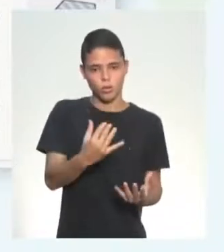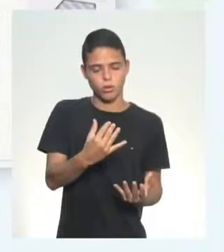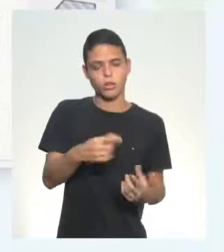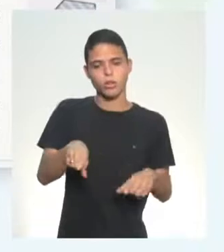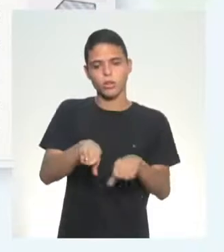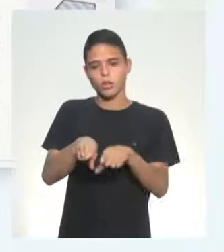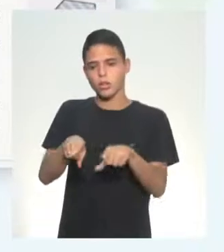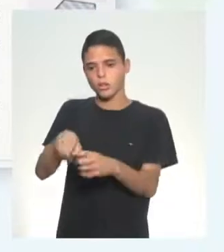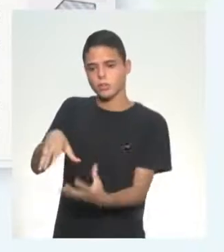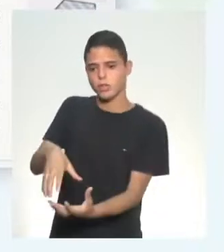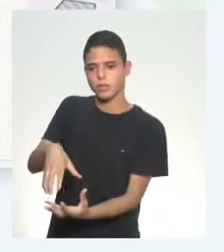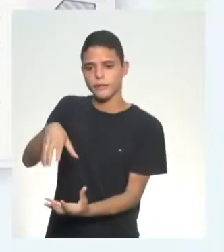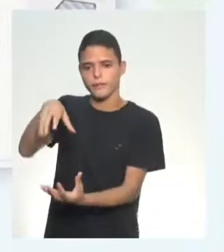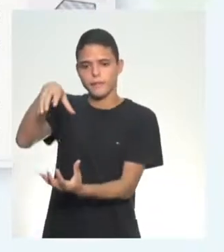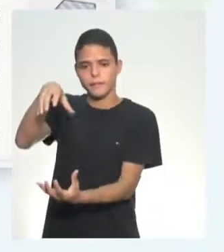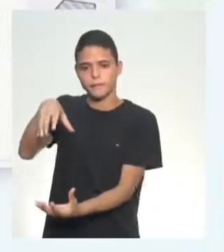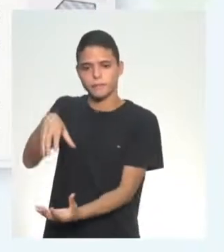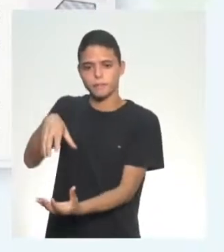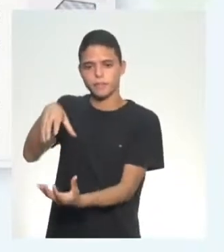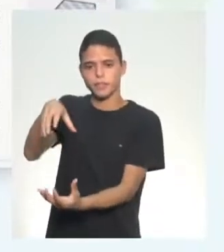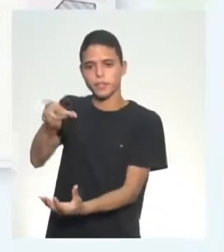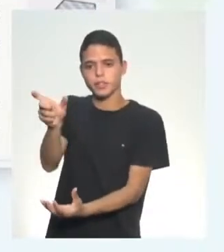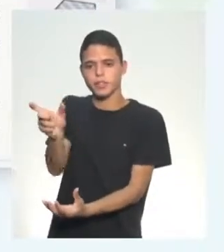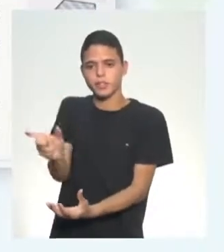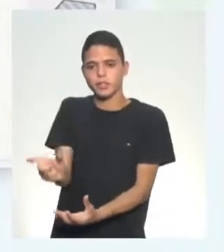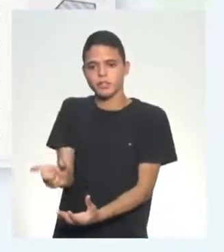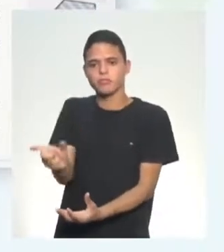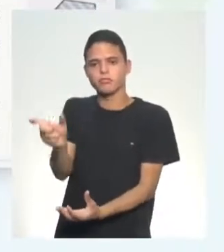está em orifício, que ela fica